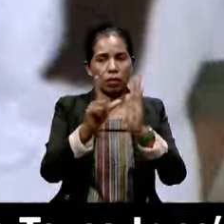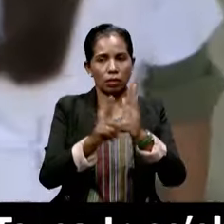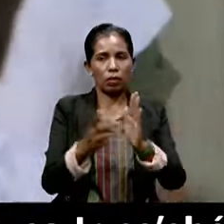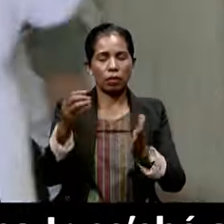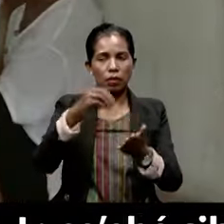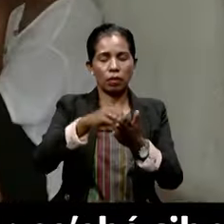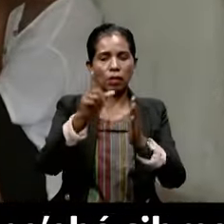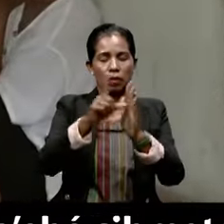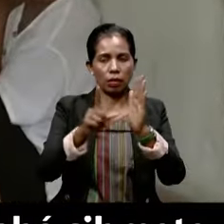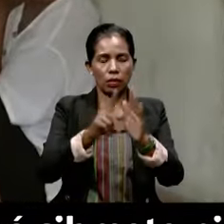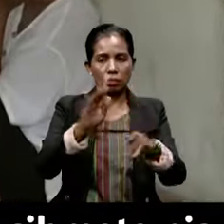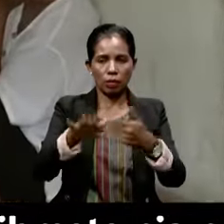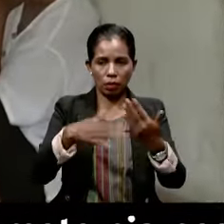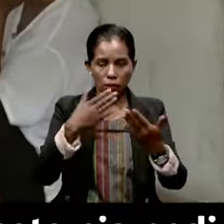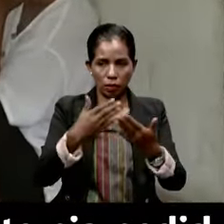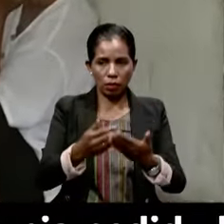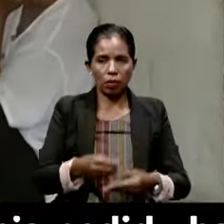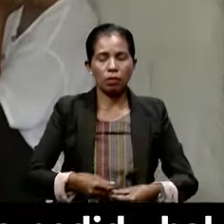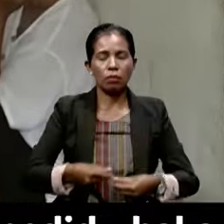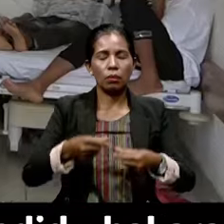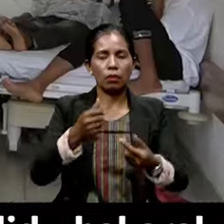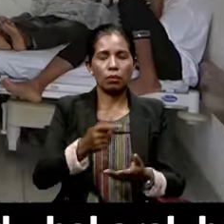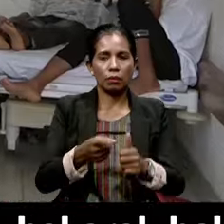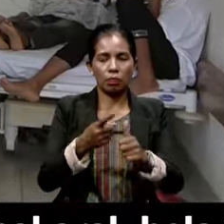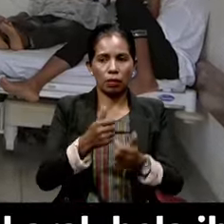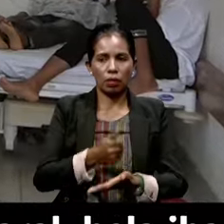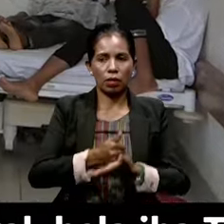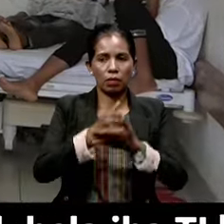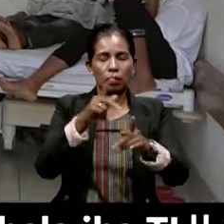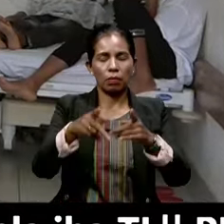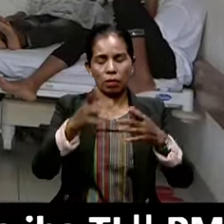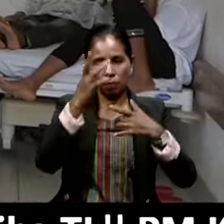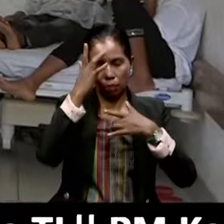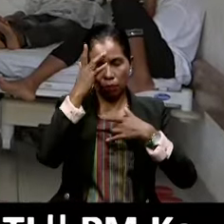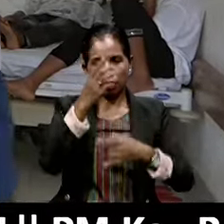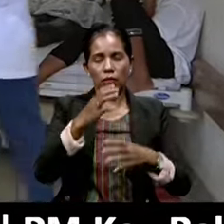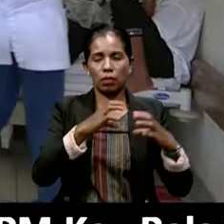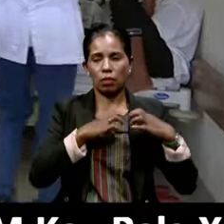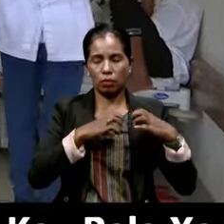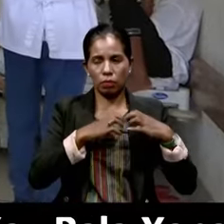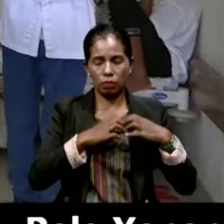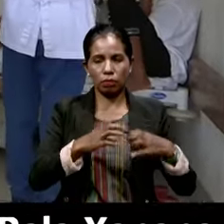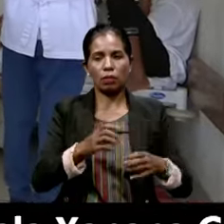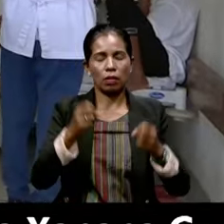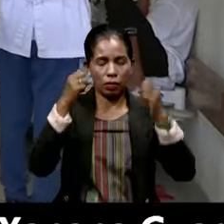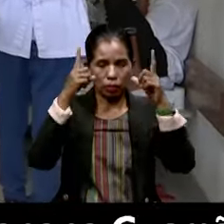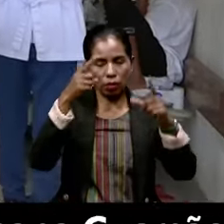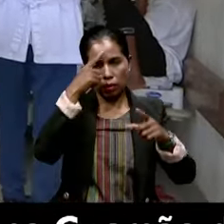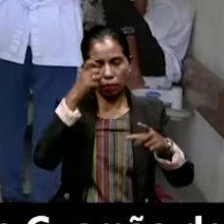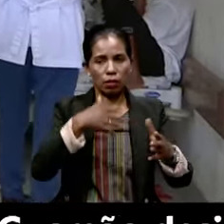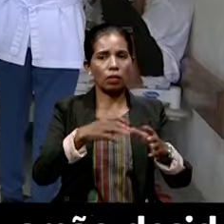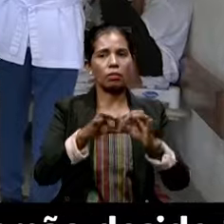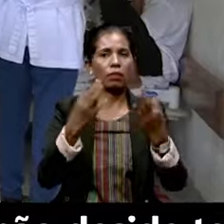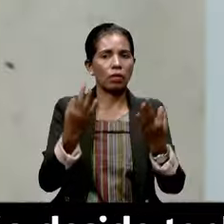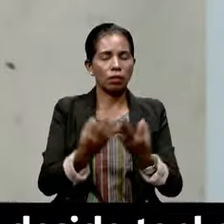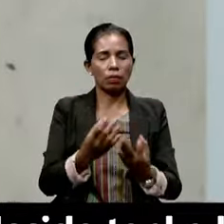kria lei ba entidade sira nebe fo primeiro socorro ba ema nebe heta ngora sa taka São Juan de repente tamba na labara ku familia